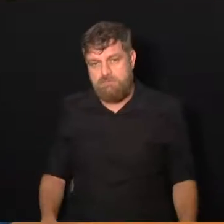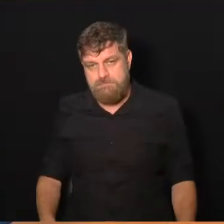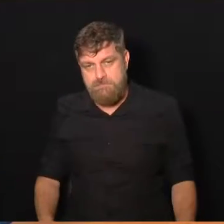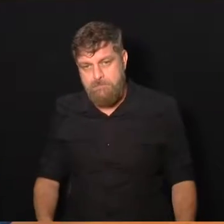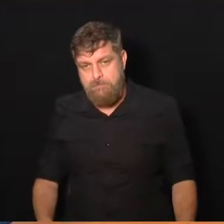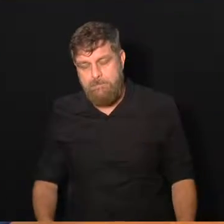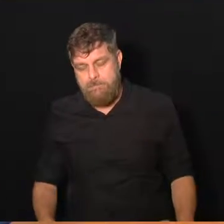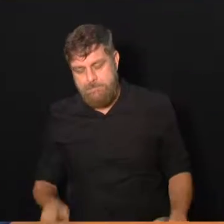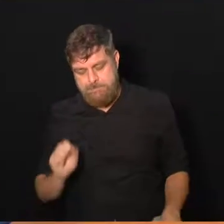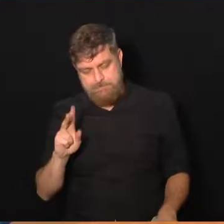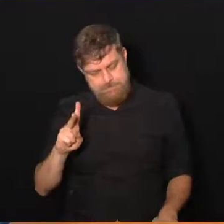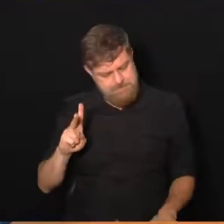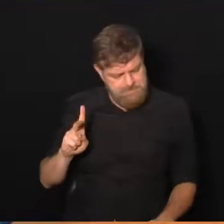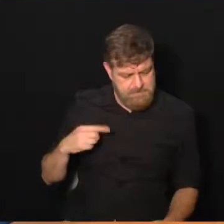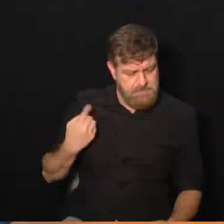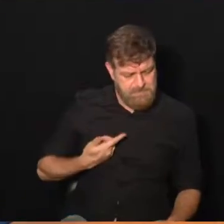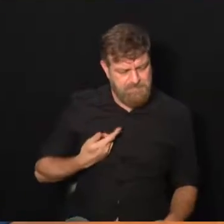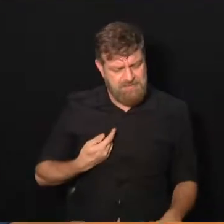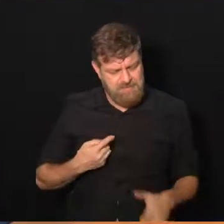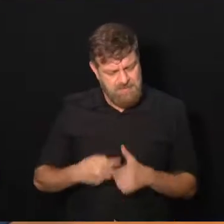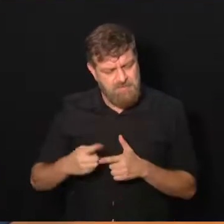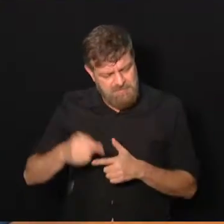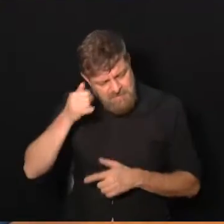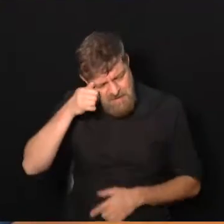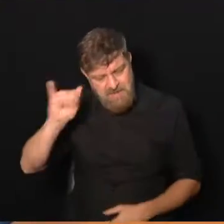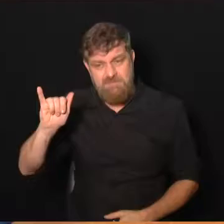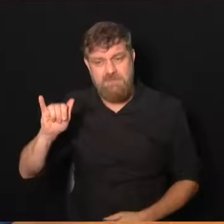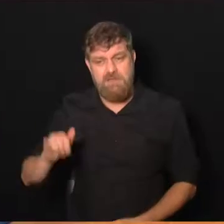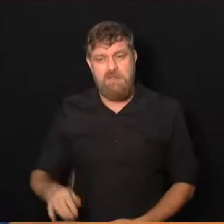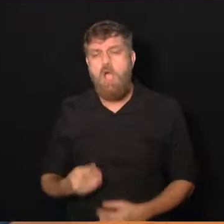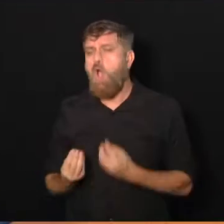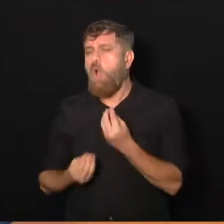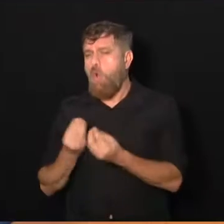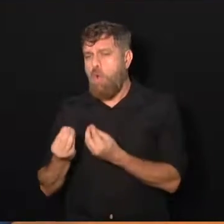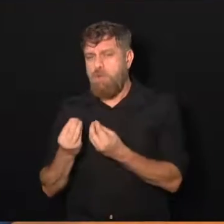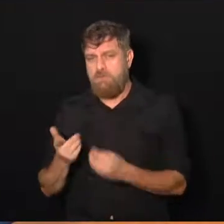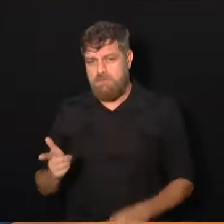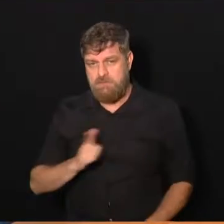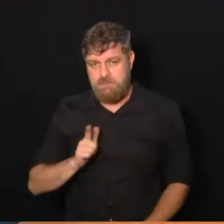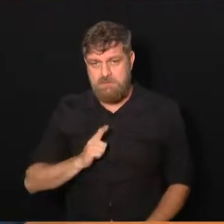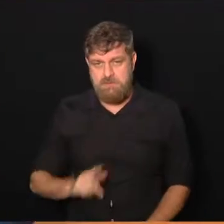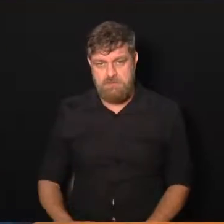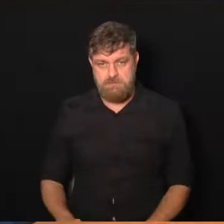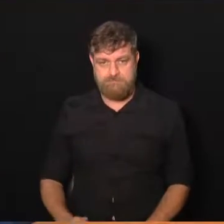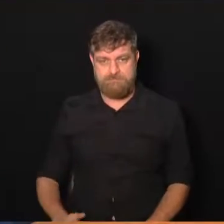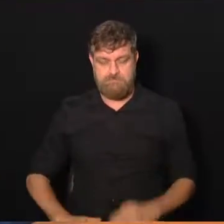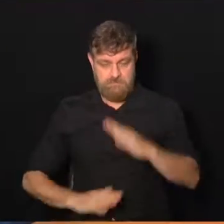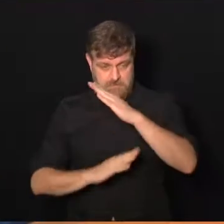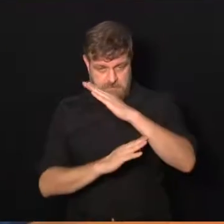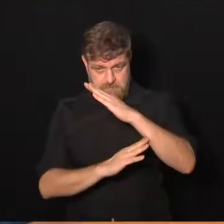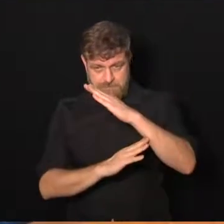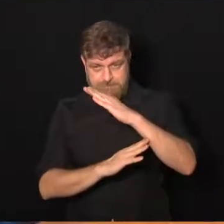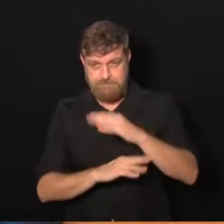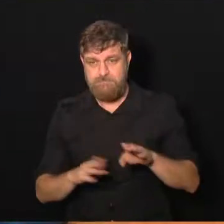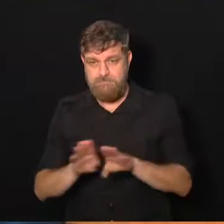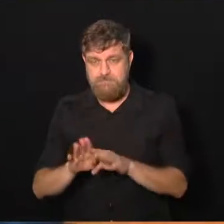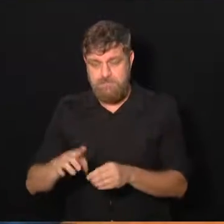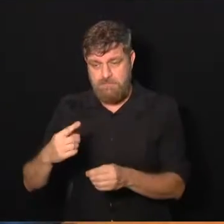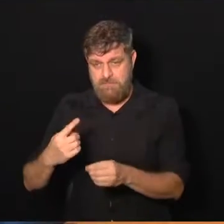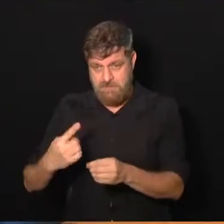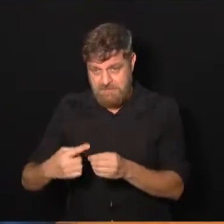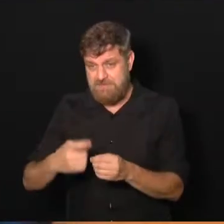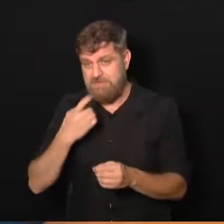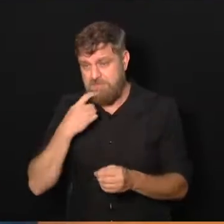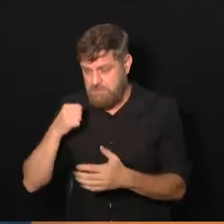acontecem. Mas nós temos que evitar isso. E como evitar? É o poder público, é a Câmara Municipal, é a cidade lutando